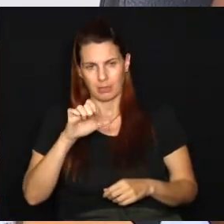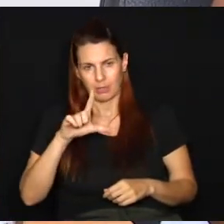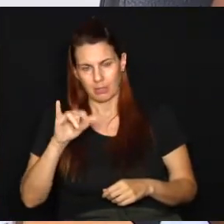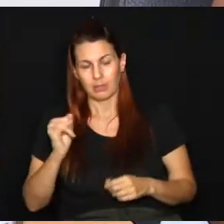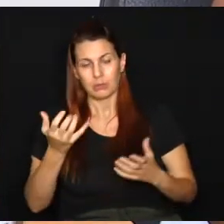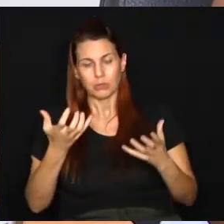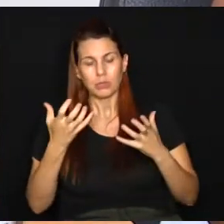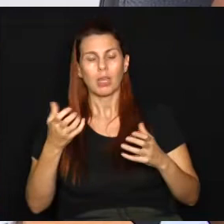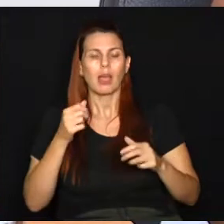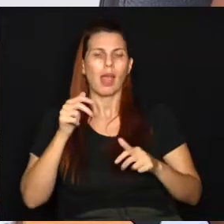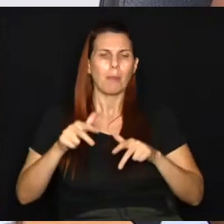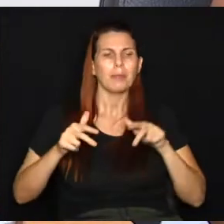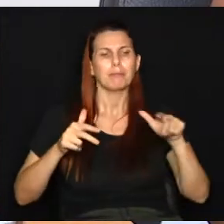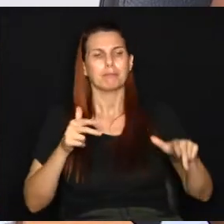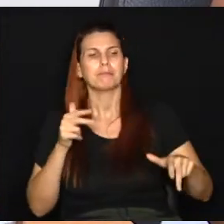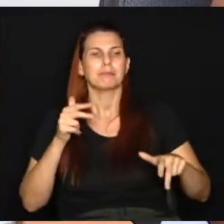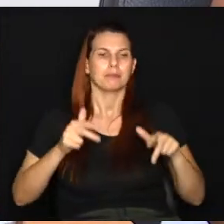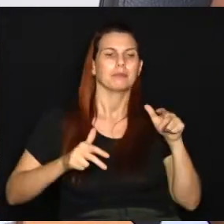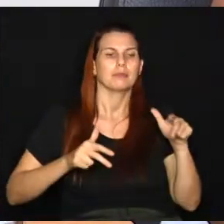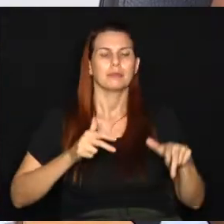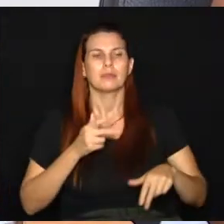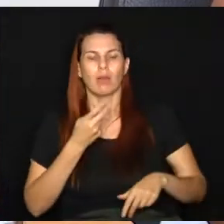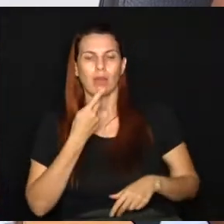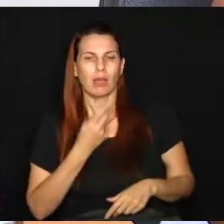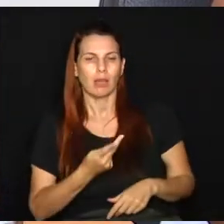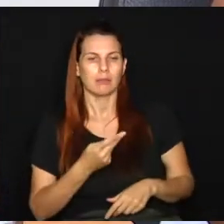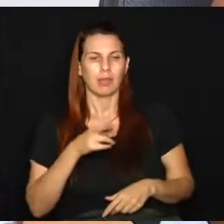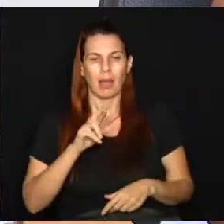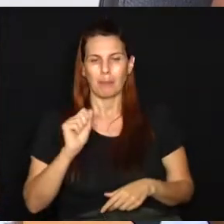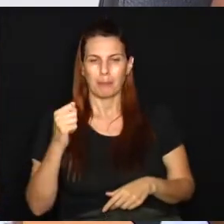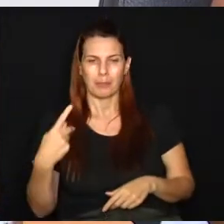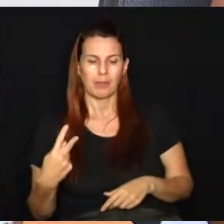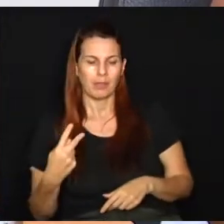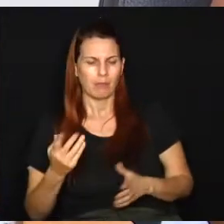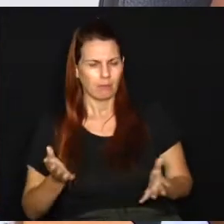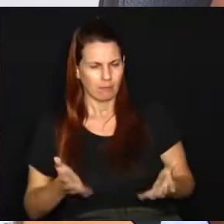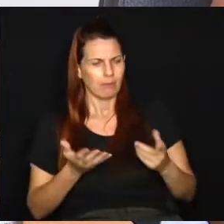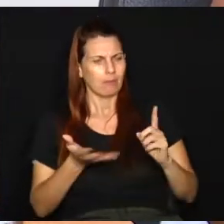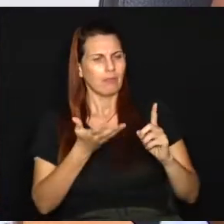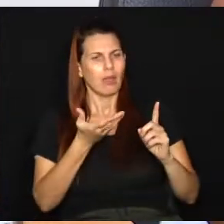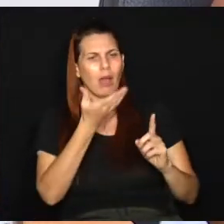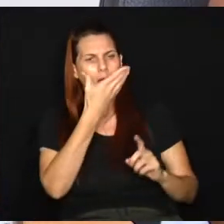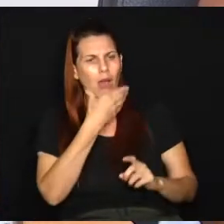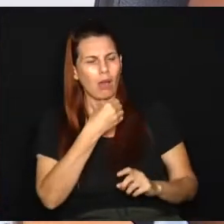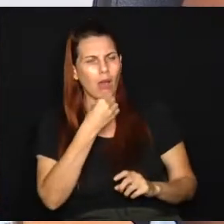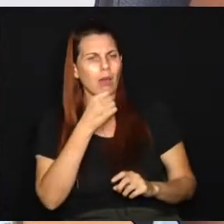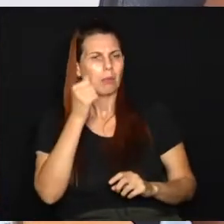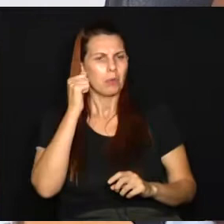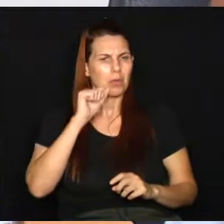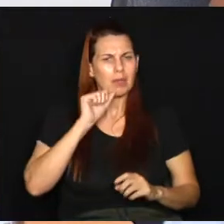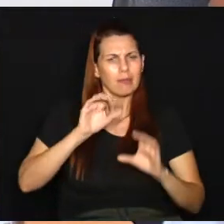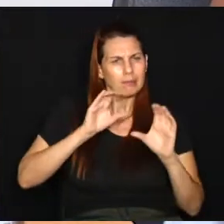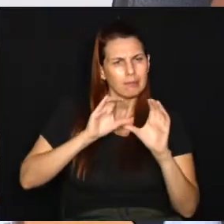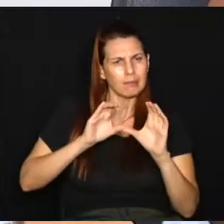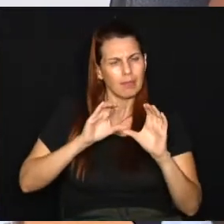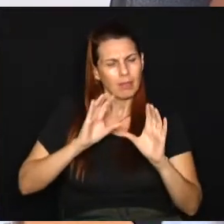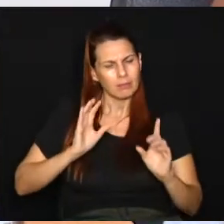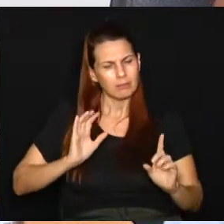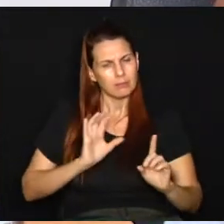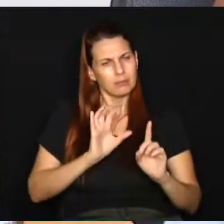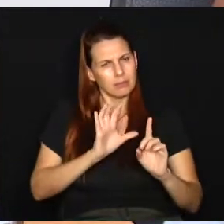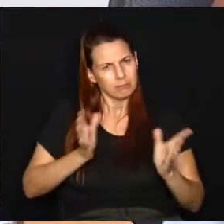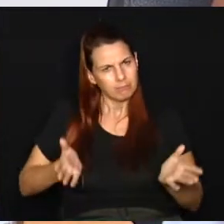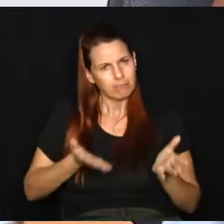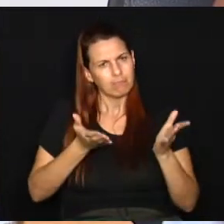batalha de rap para incentivar os jovens, as mulheres, cantar alguma coisa, né? É um incentivo, né? Que a gente está sempre fazendo,